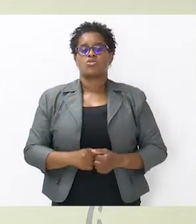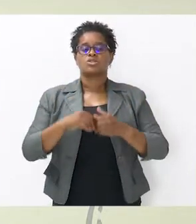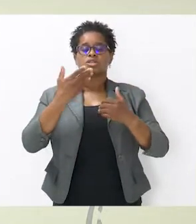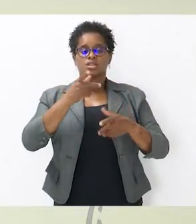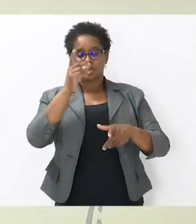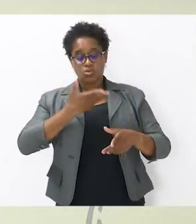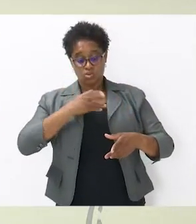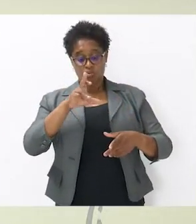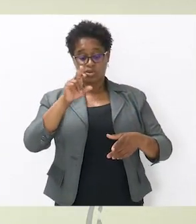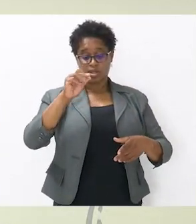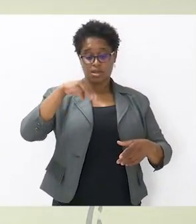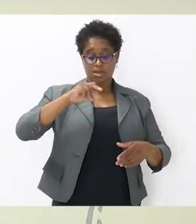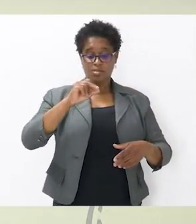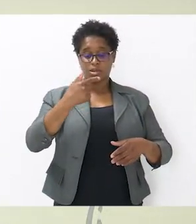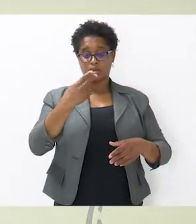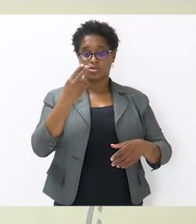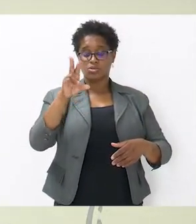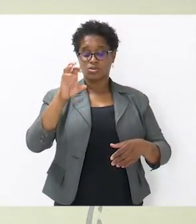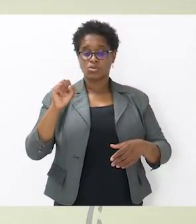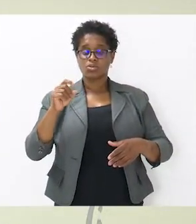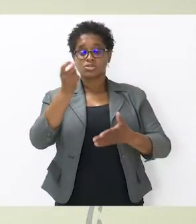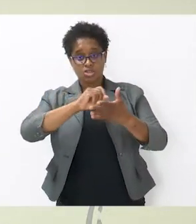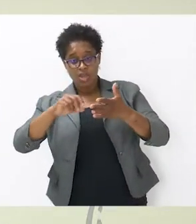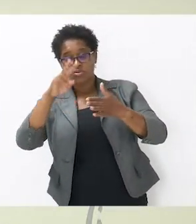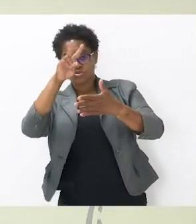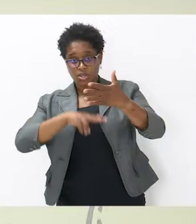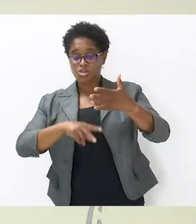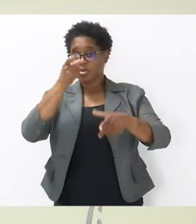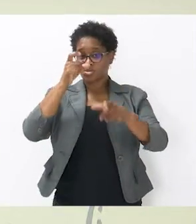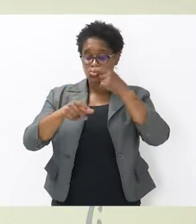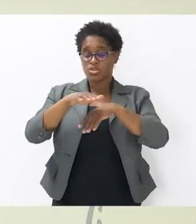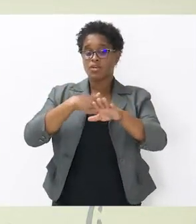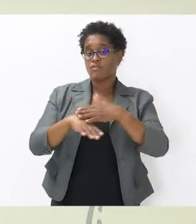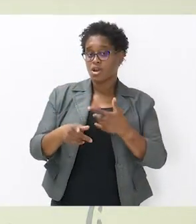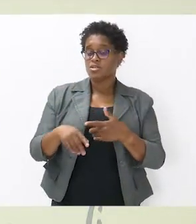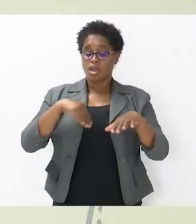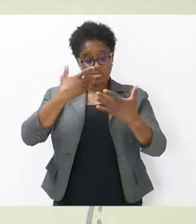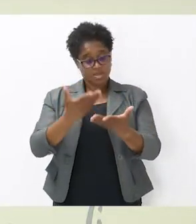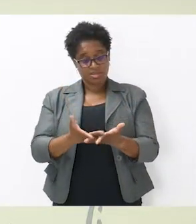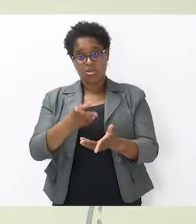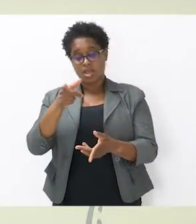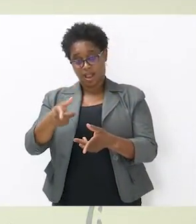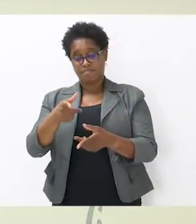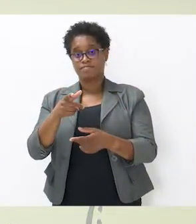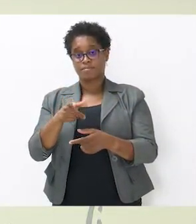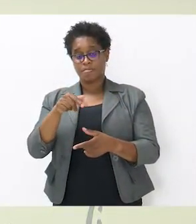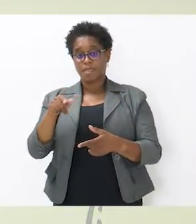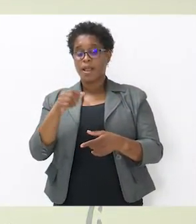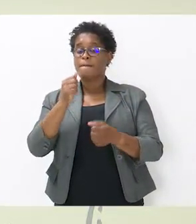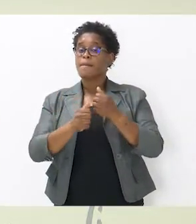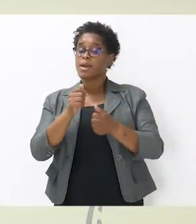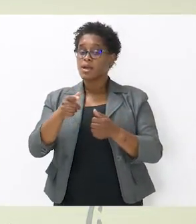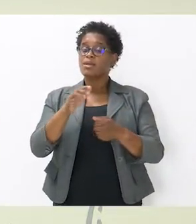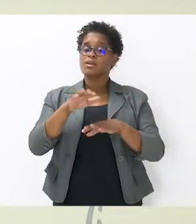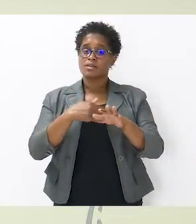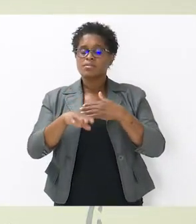o dramaturgo põe no texto, que é para a pessoa que está a representar aquele papel, saber o que é que